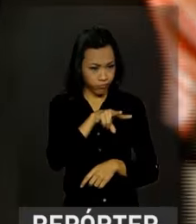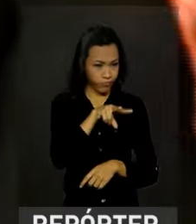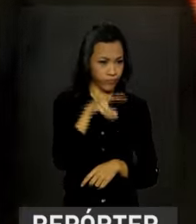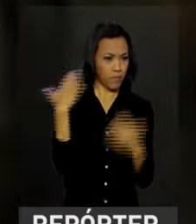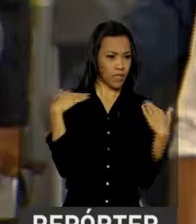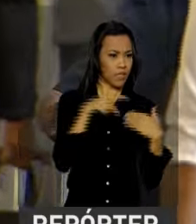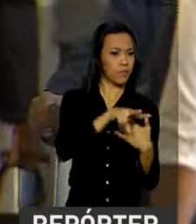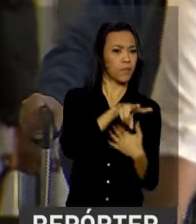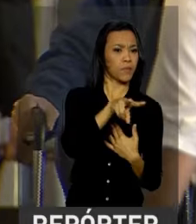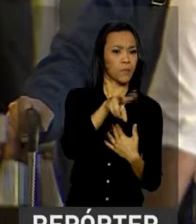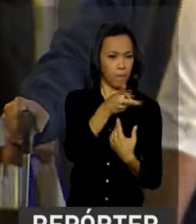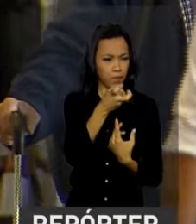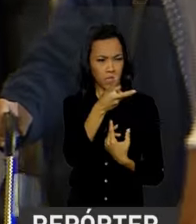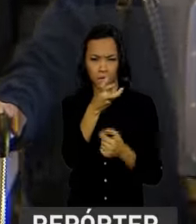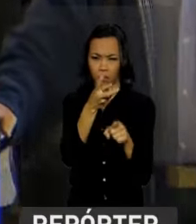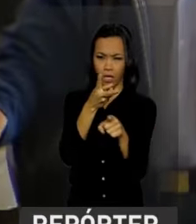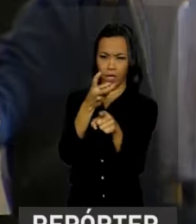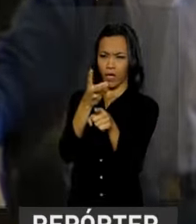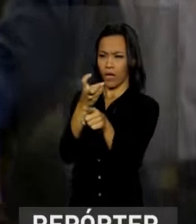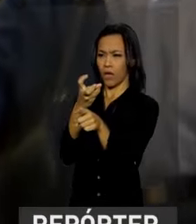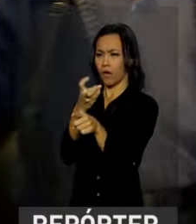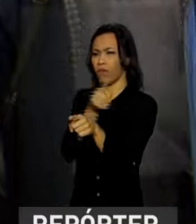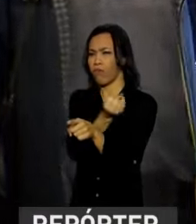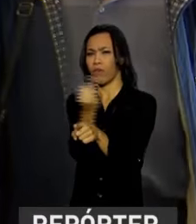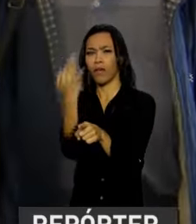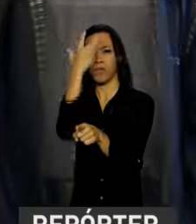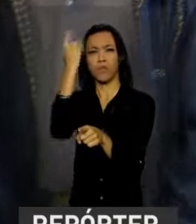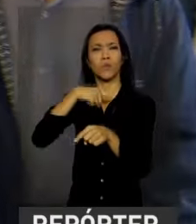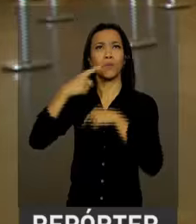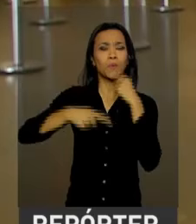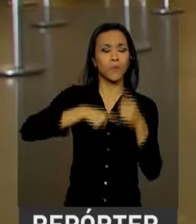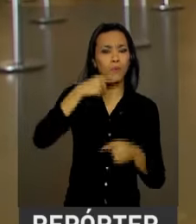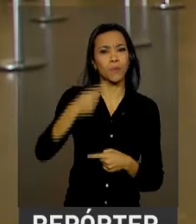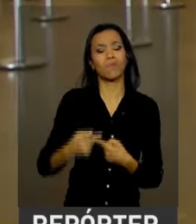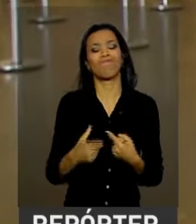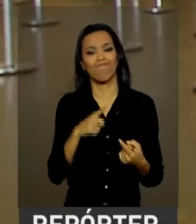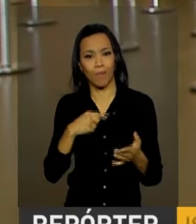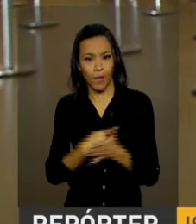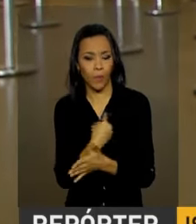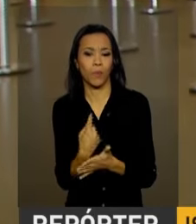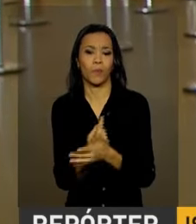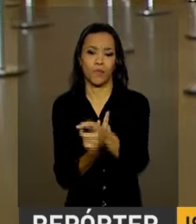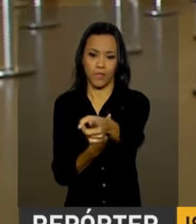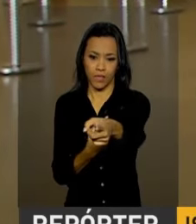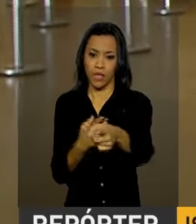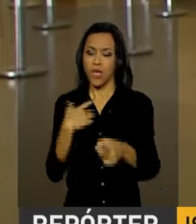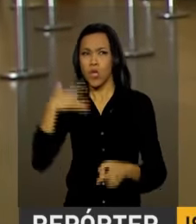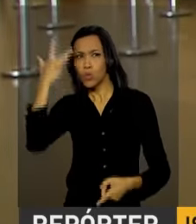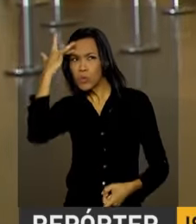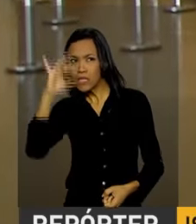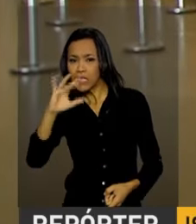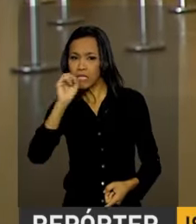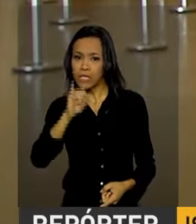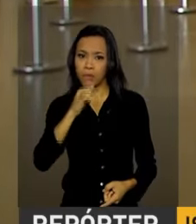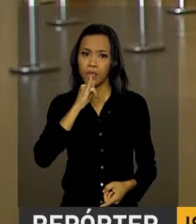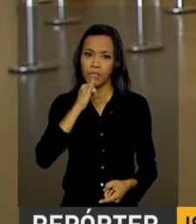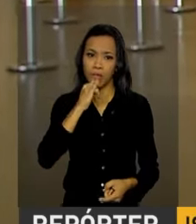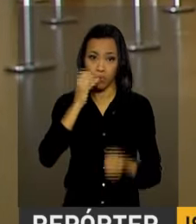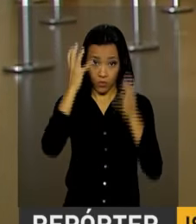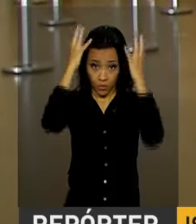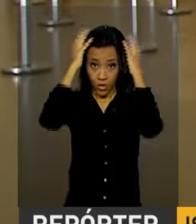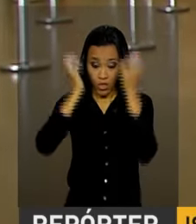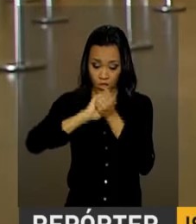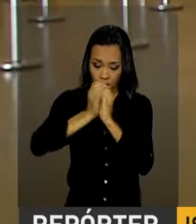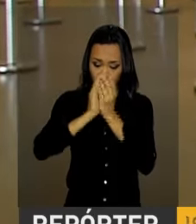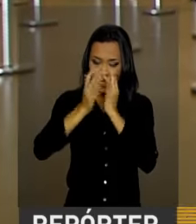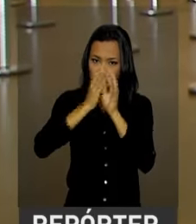do aeroporto para perceber quanta gente tem perguntas a fazer. Eu nunca sei se aqueles produtos líquidos como shampoo,